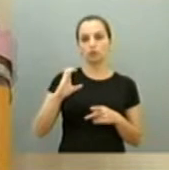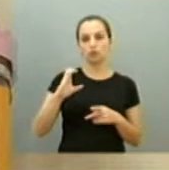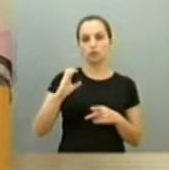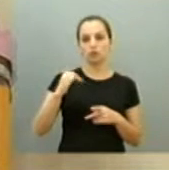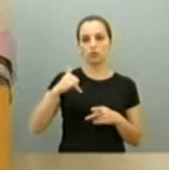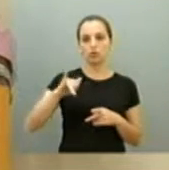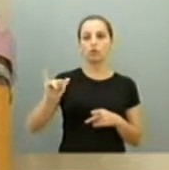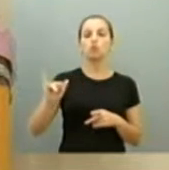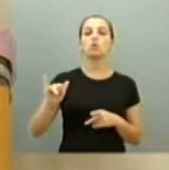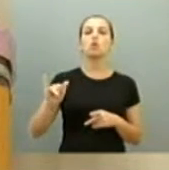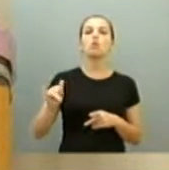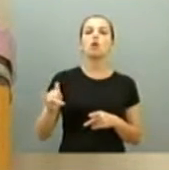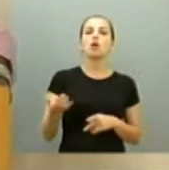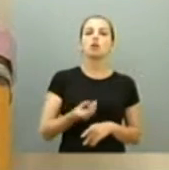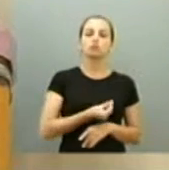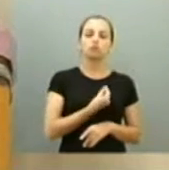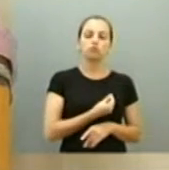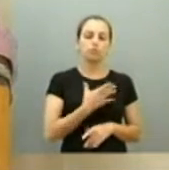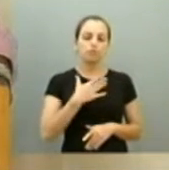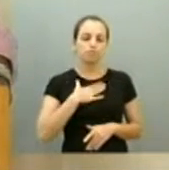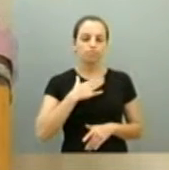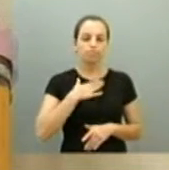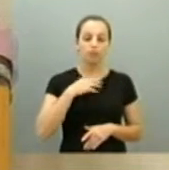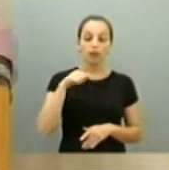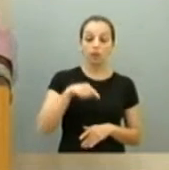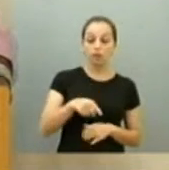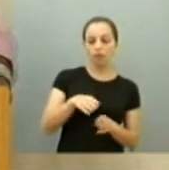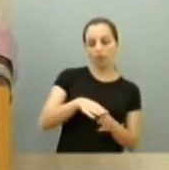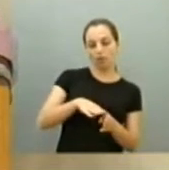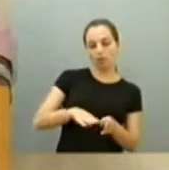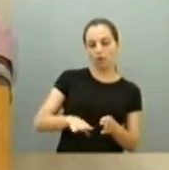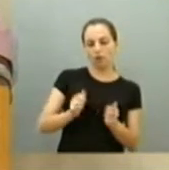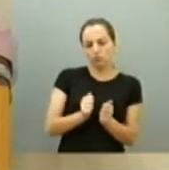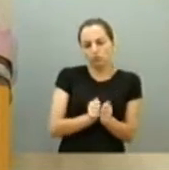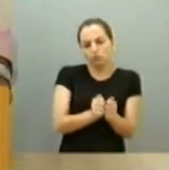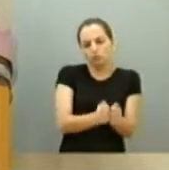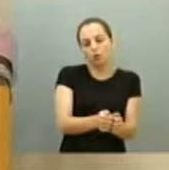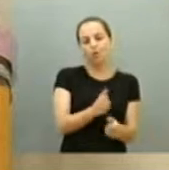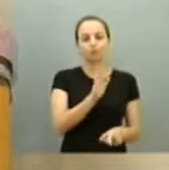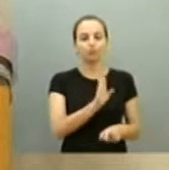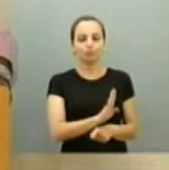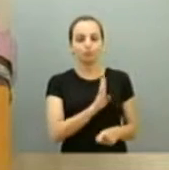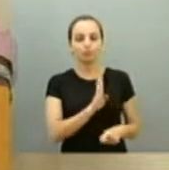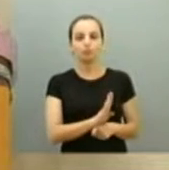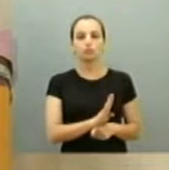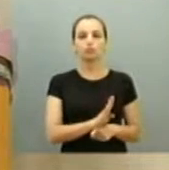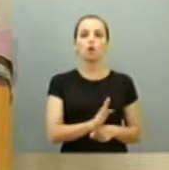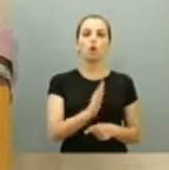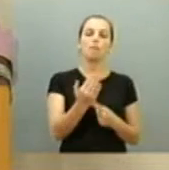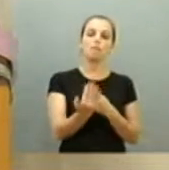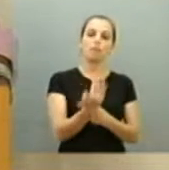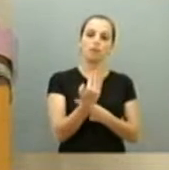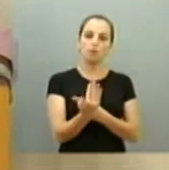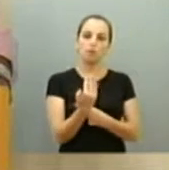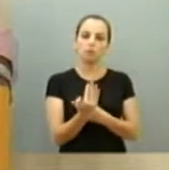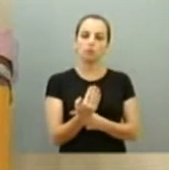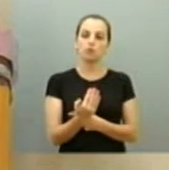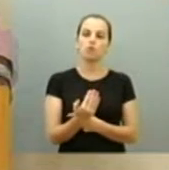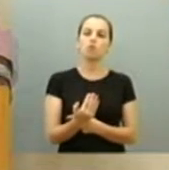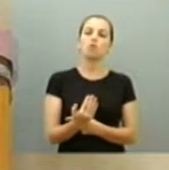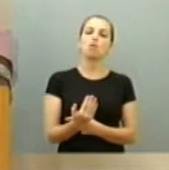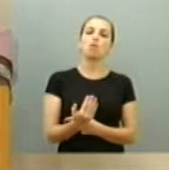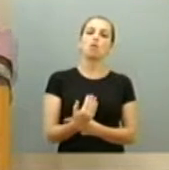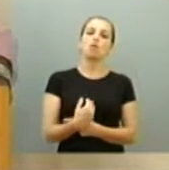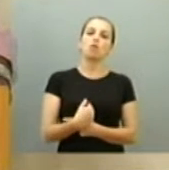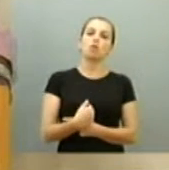difíceis que passei aqui na Câmara Municipal, ele esteve comigo, me ajudou, me apoiou, e então